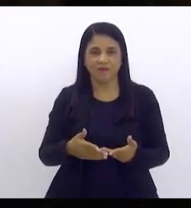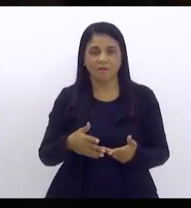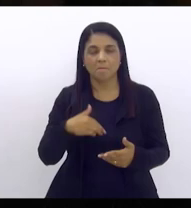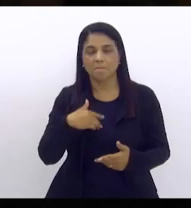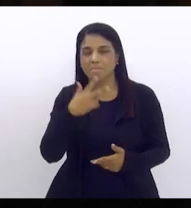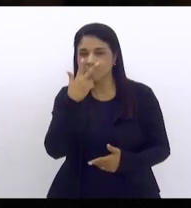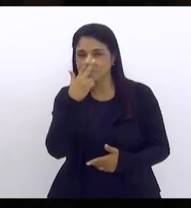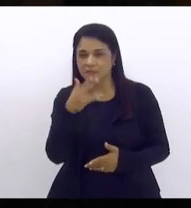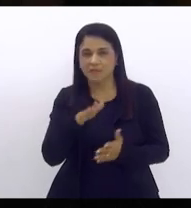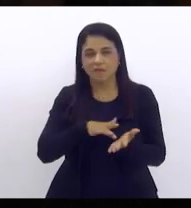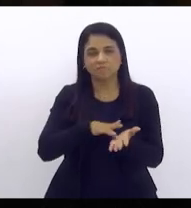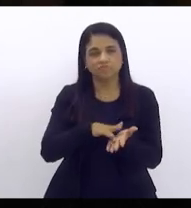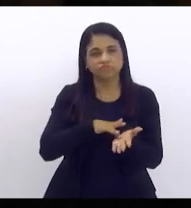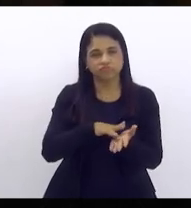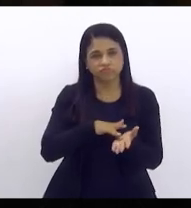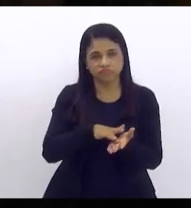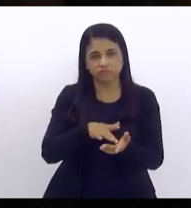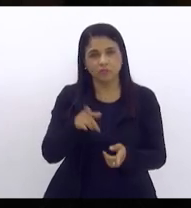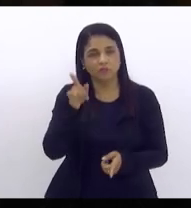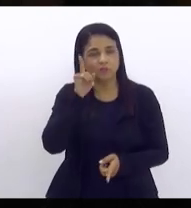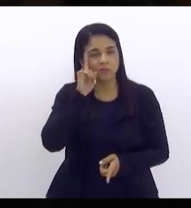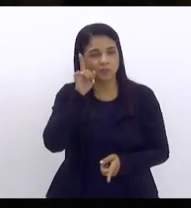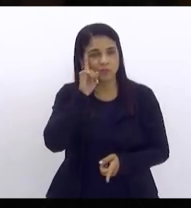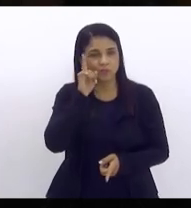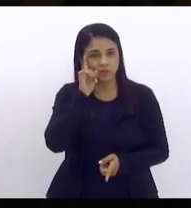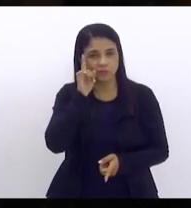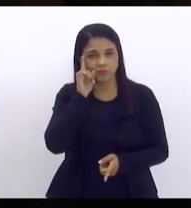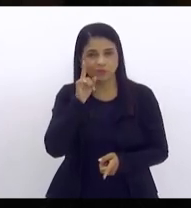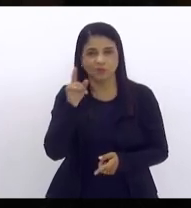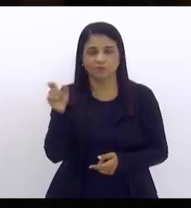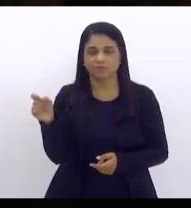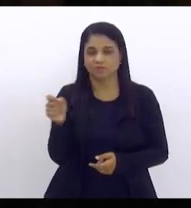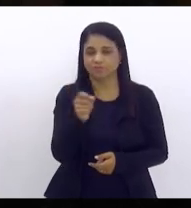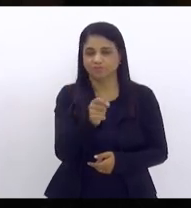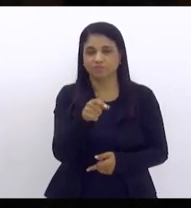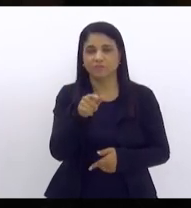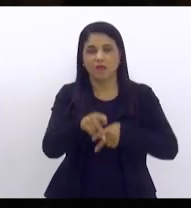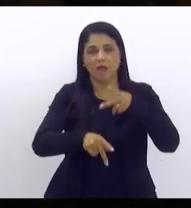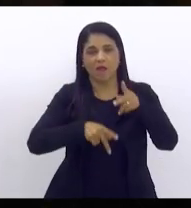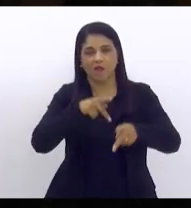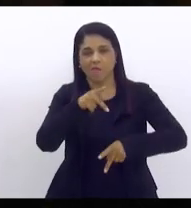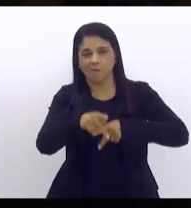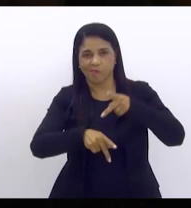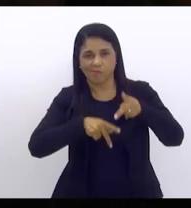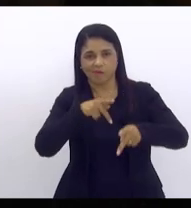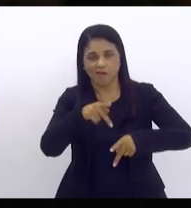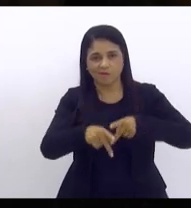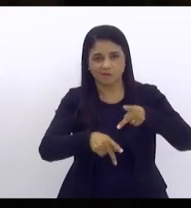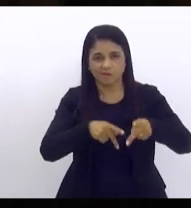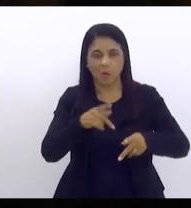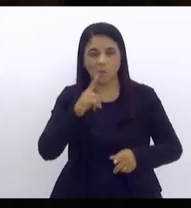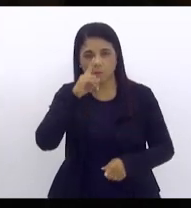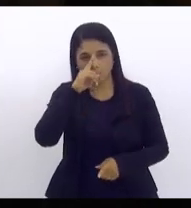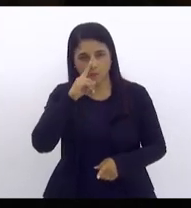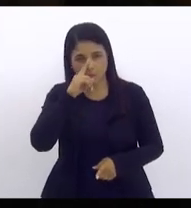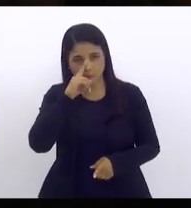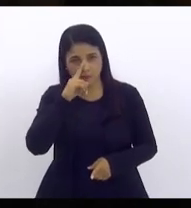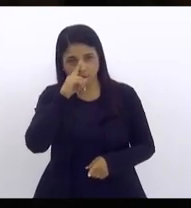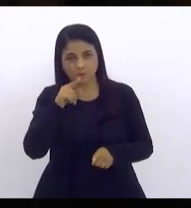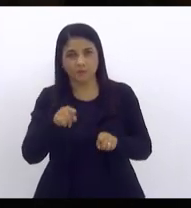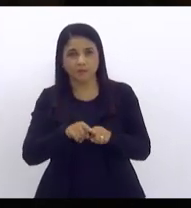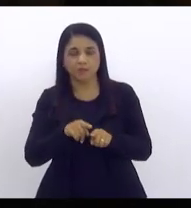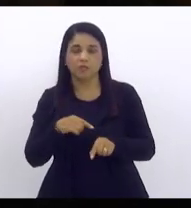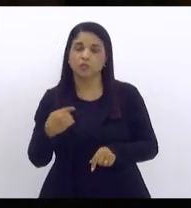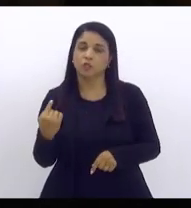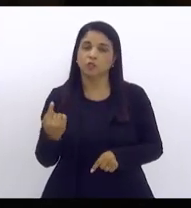enxugar gelo todos os dias, colocando a população em risco, colocando também